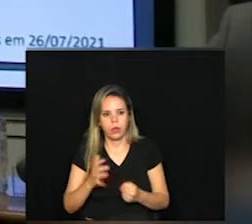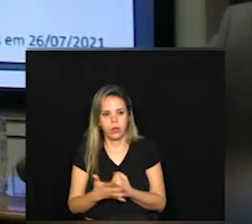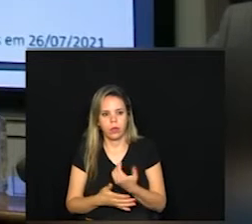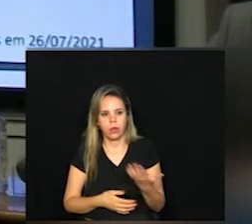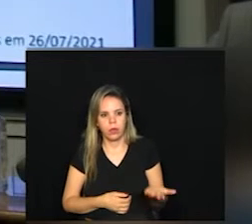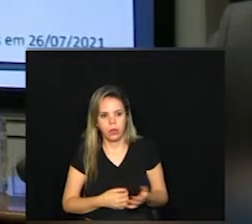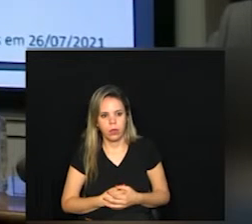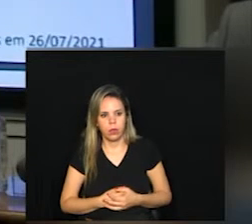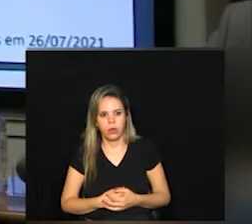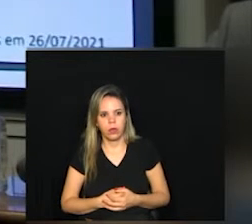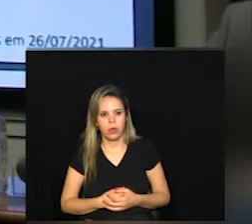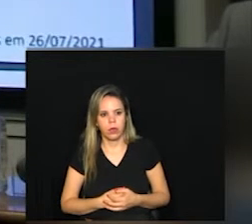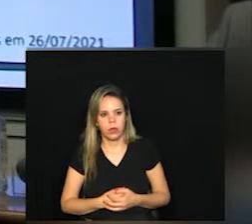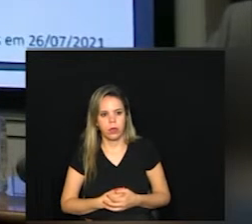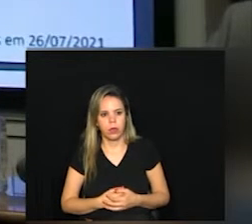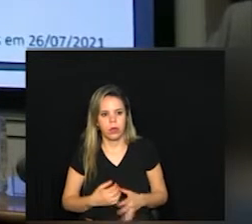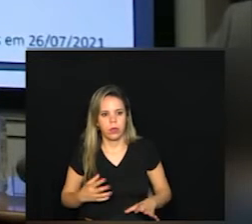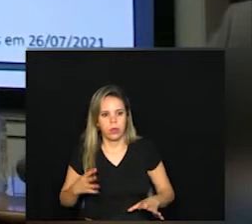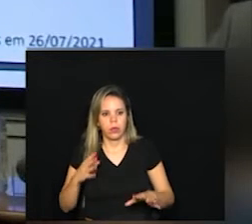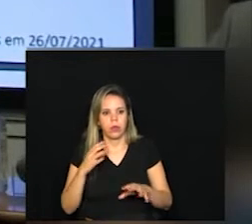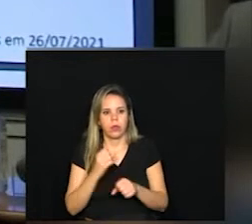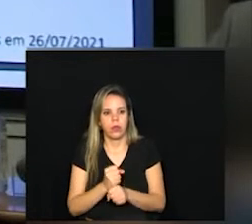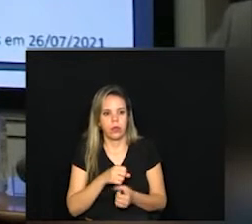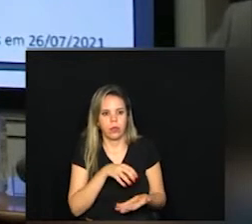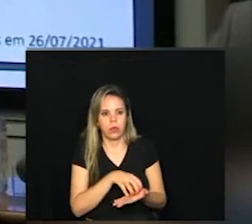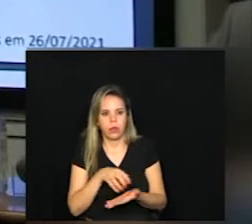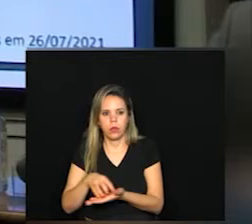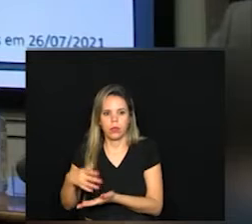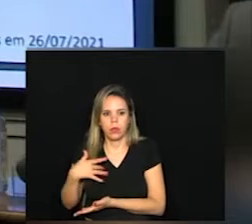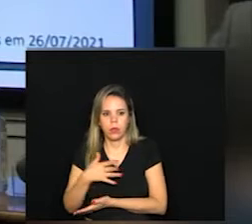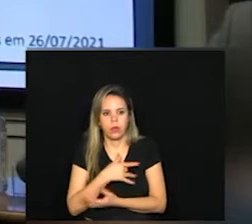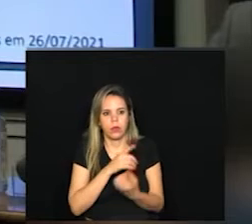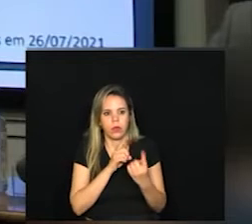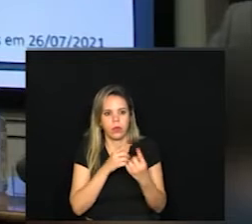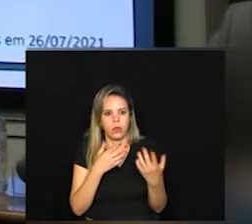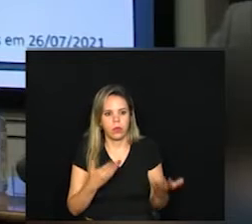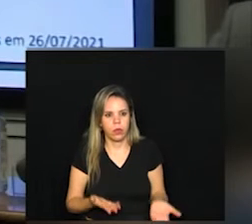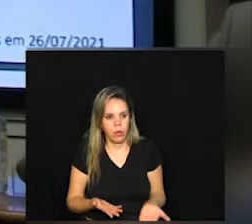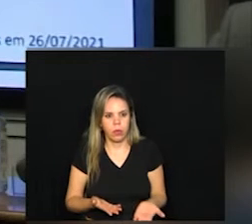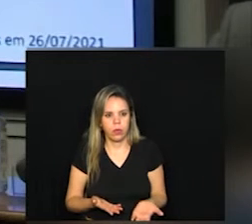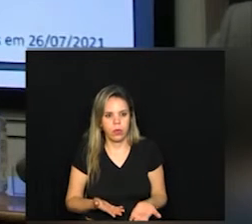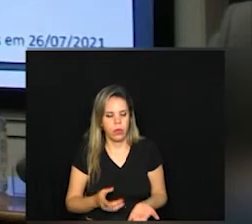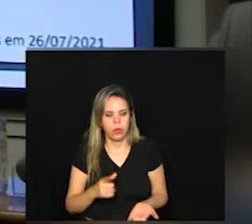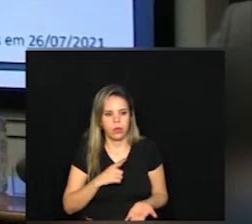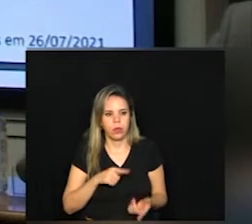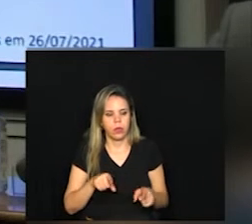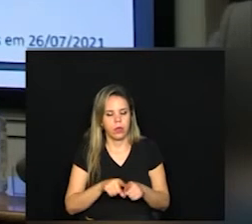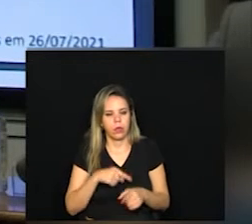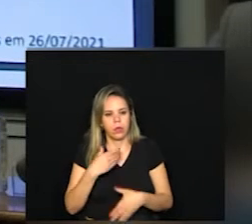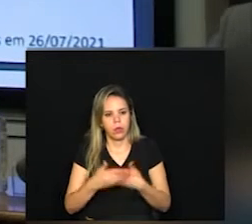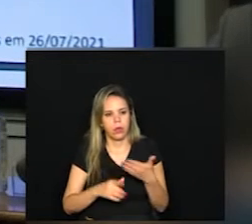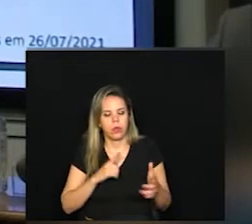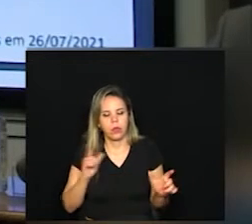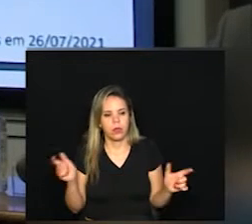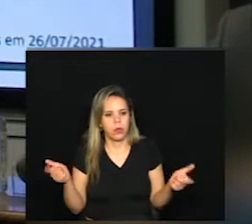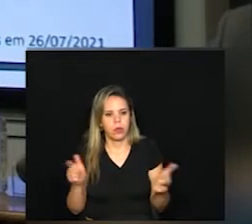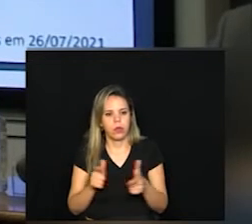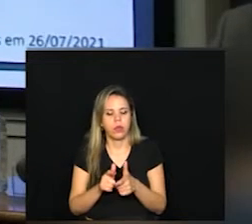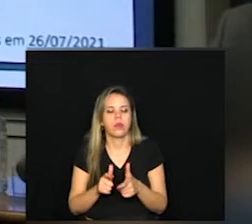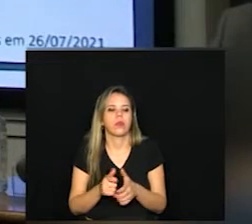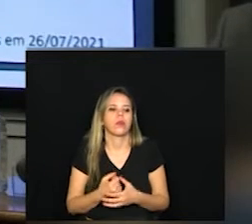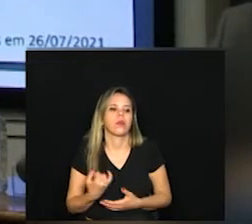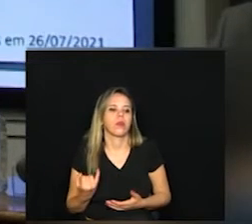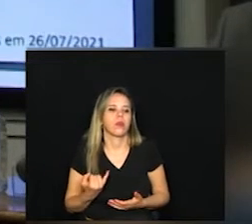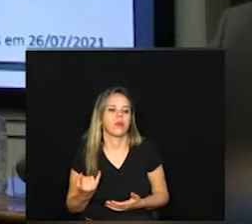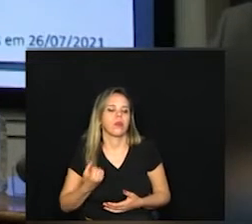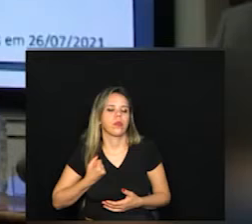né? Somando centros de saúde, o pronto atendimento, e a gente também vem tendo uma queda sustentada